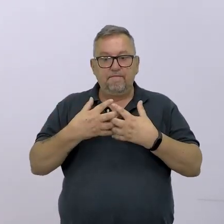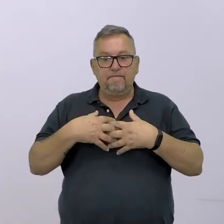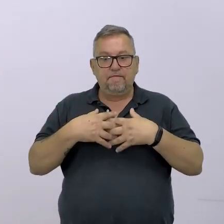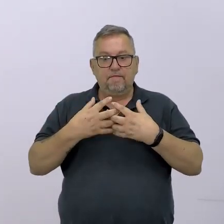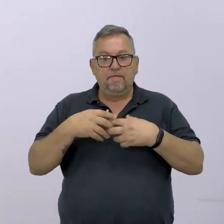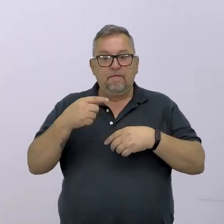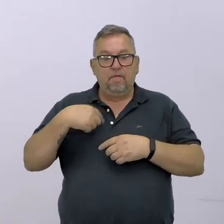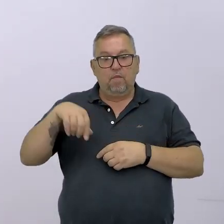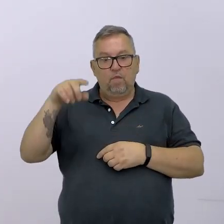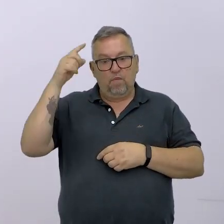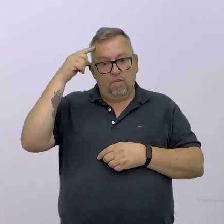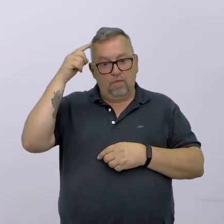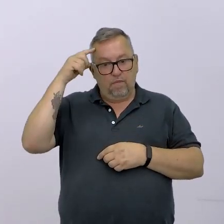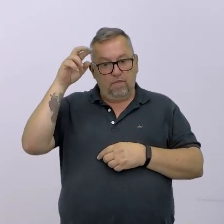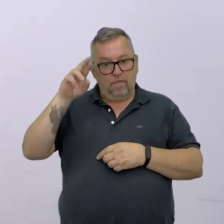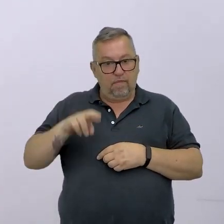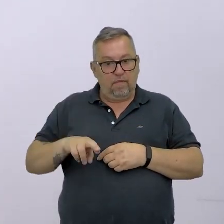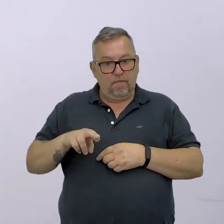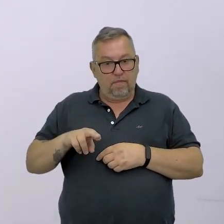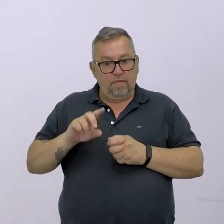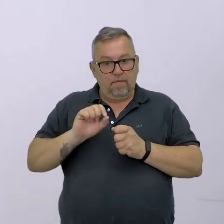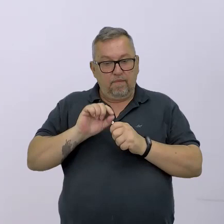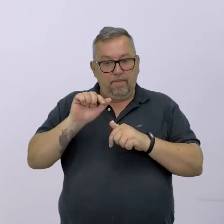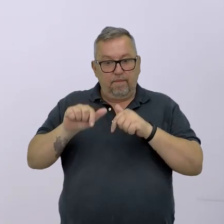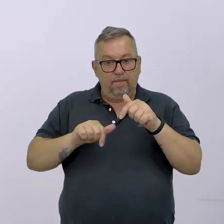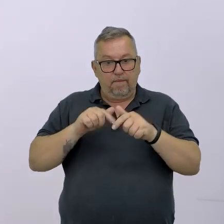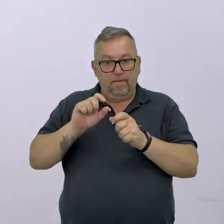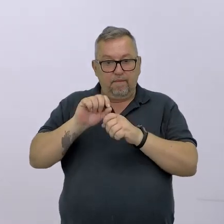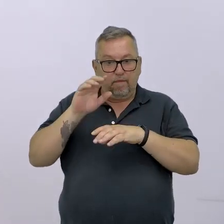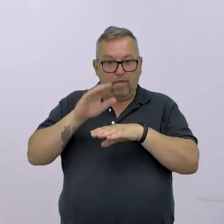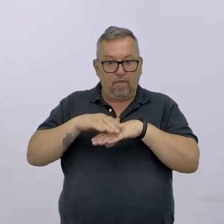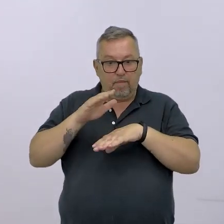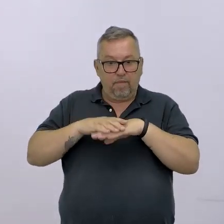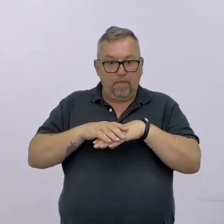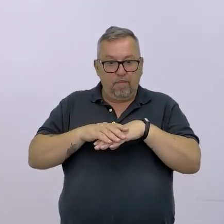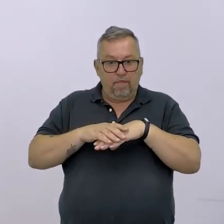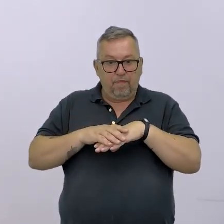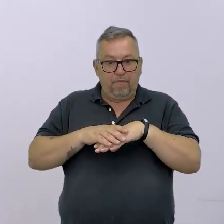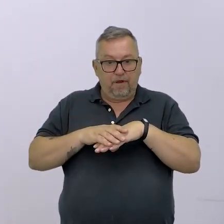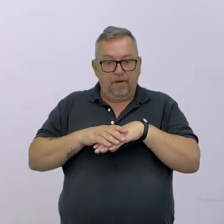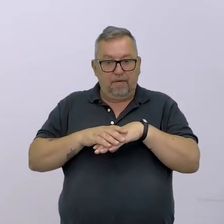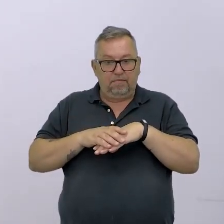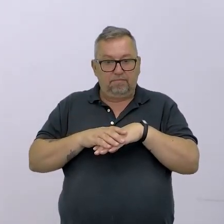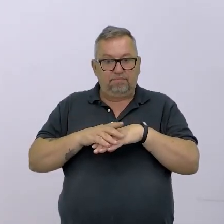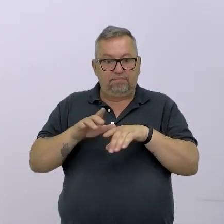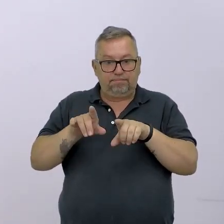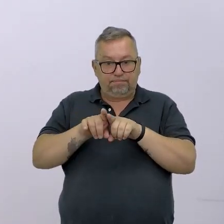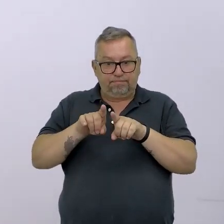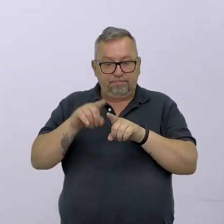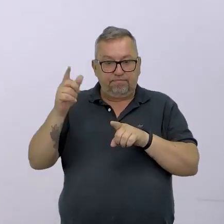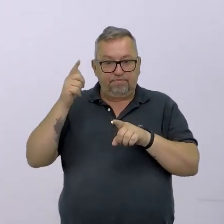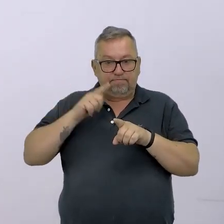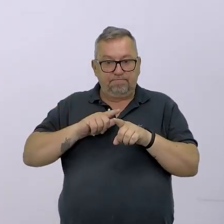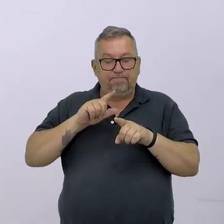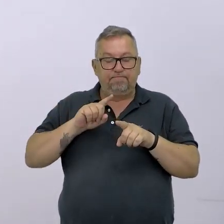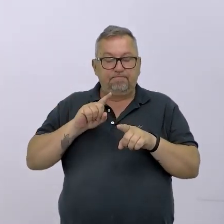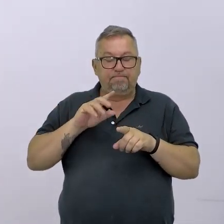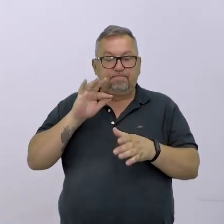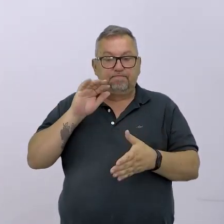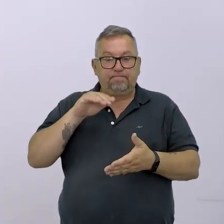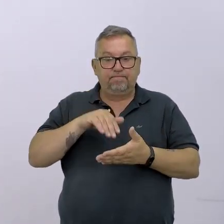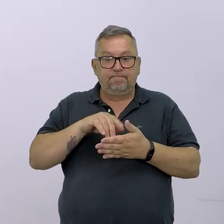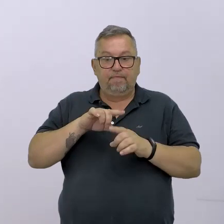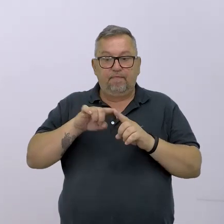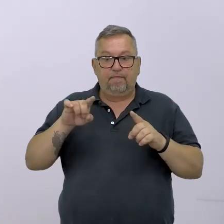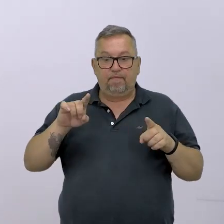pensar na razão a partir das operações que ela realiza, ou seja, dos meios para atingir um fim,